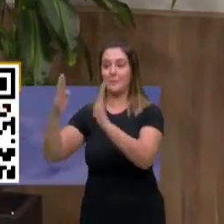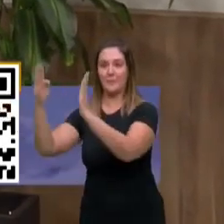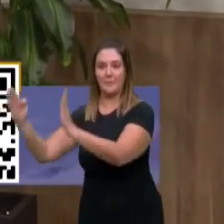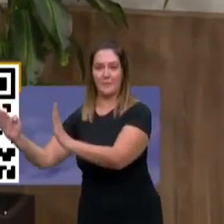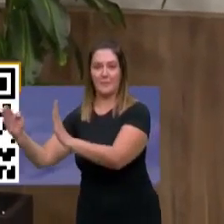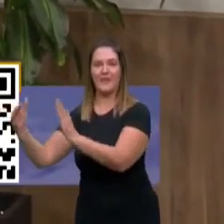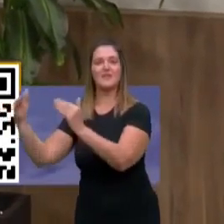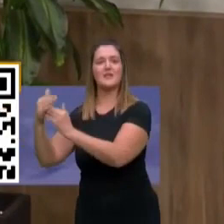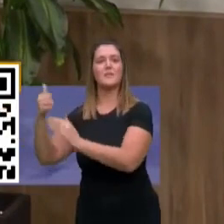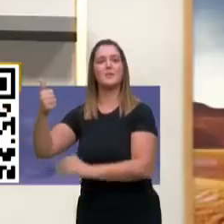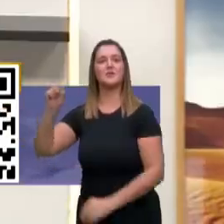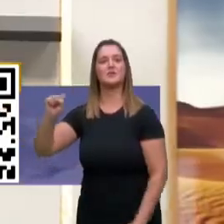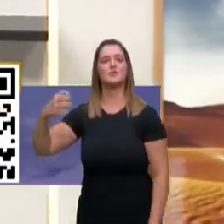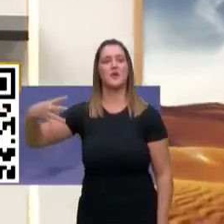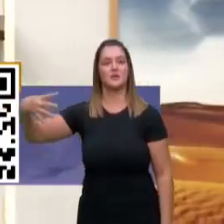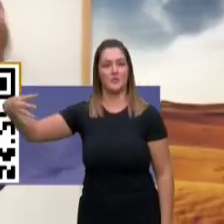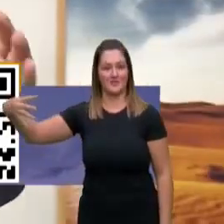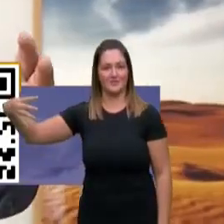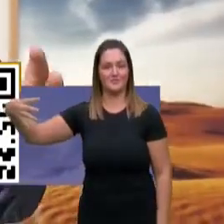1844.